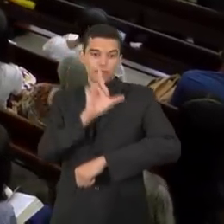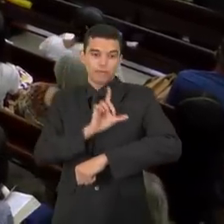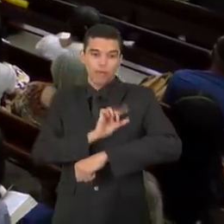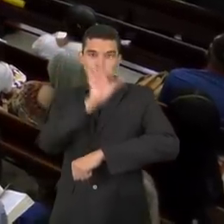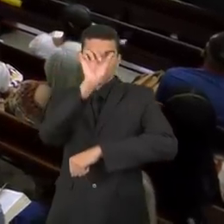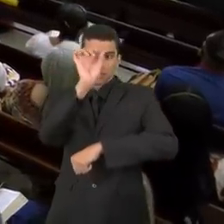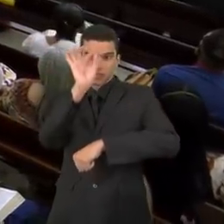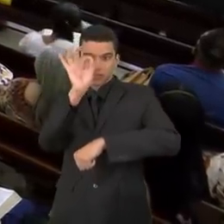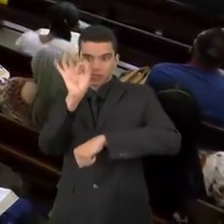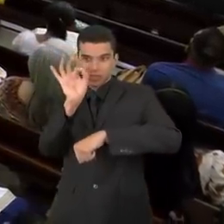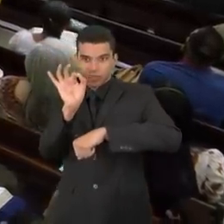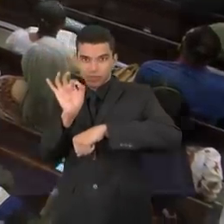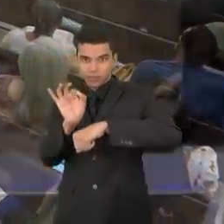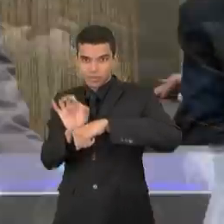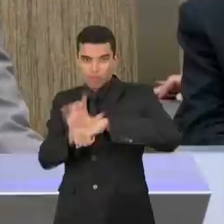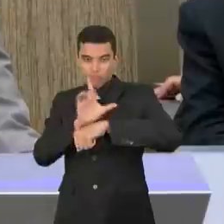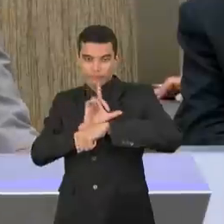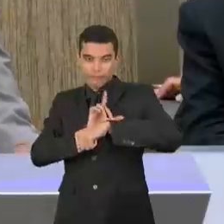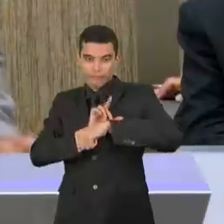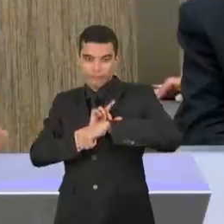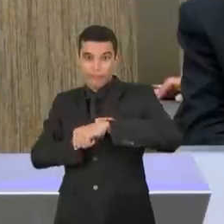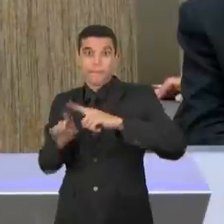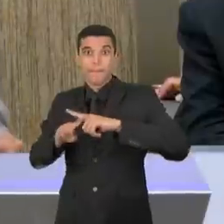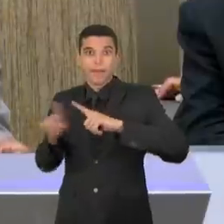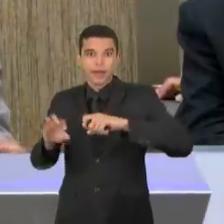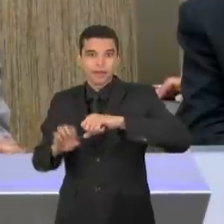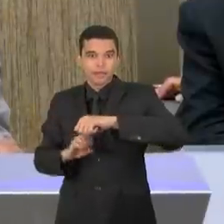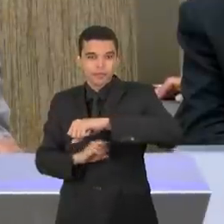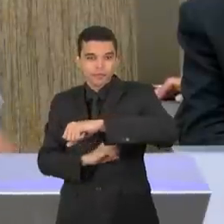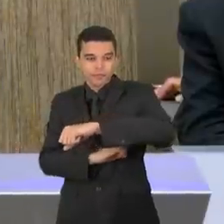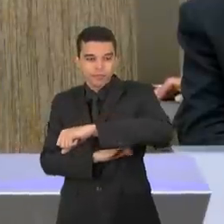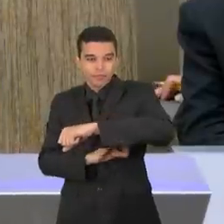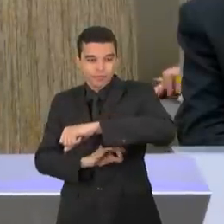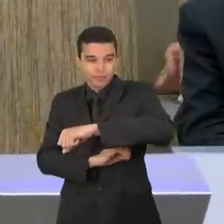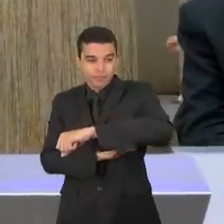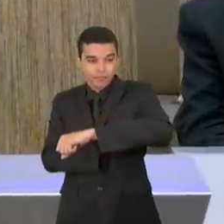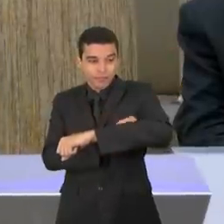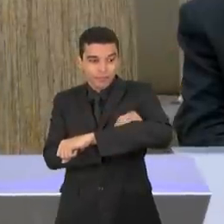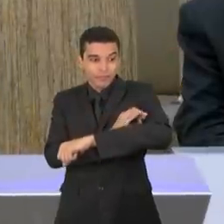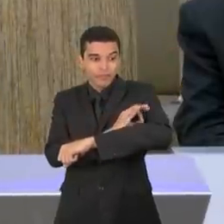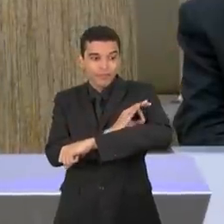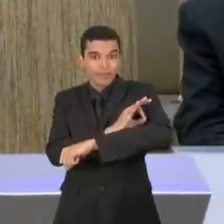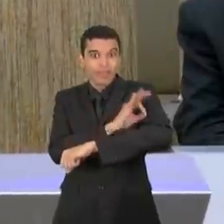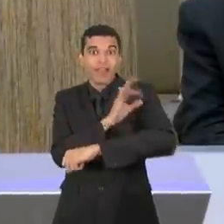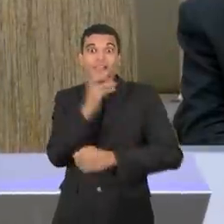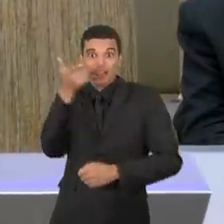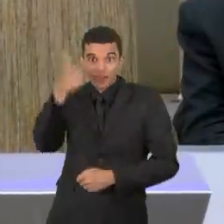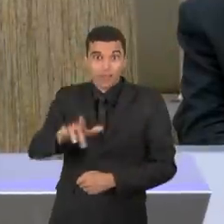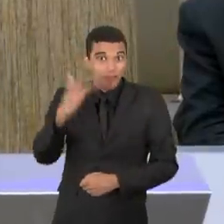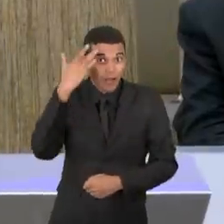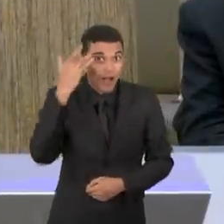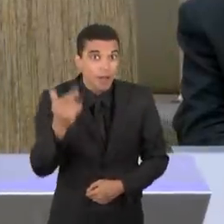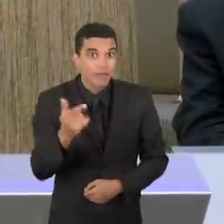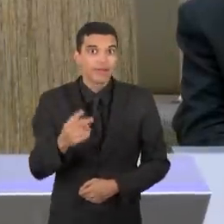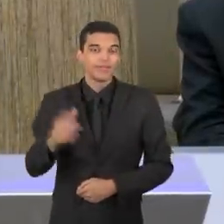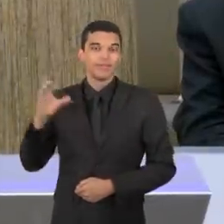é misericordioso. O salmista, querendo explicar isso, ele tentou explicar no